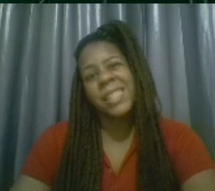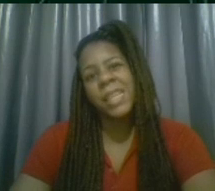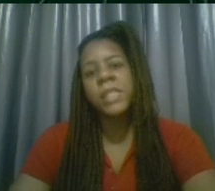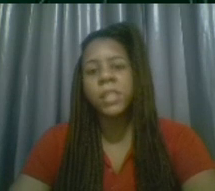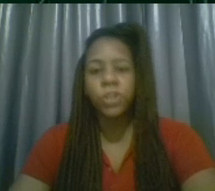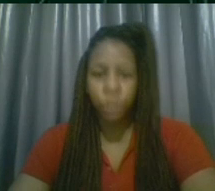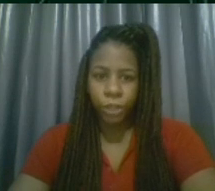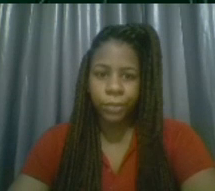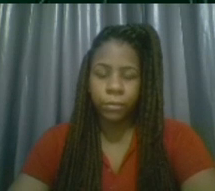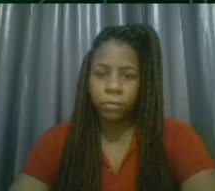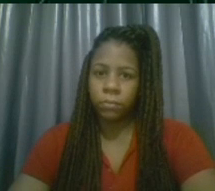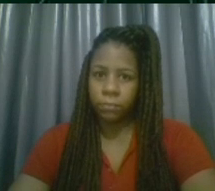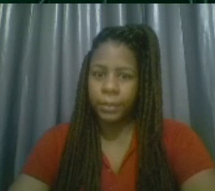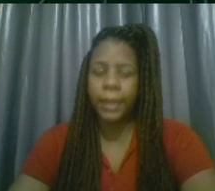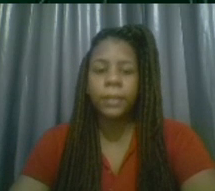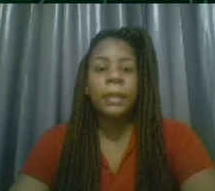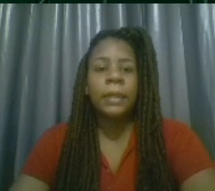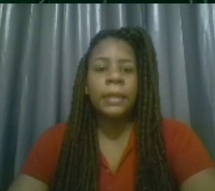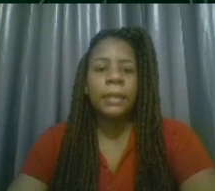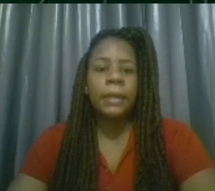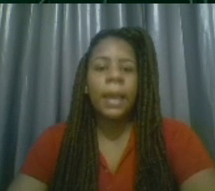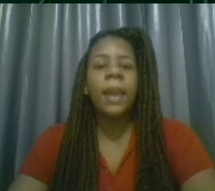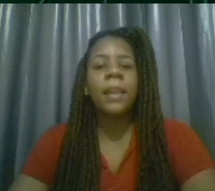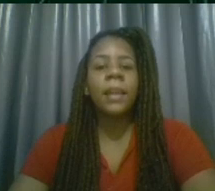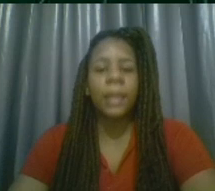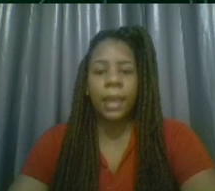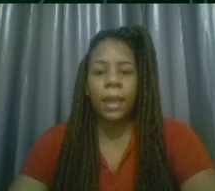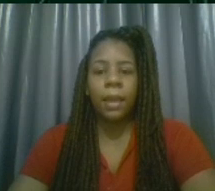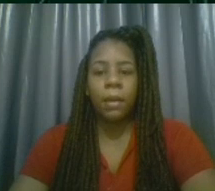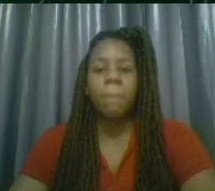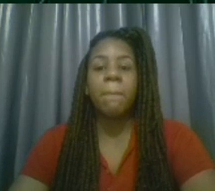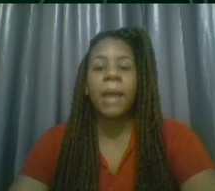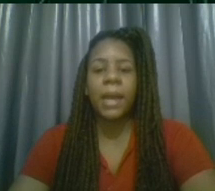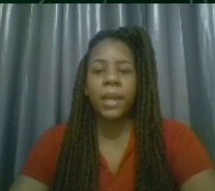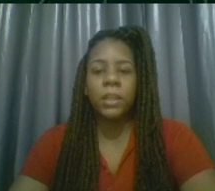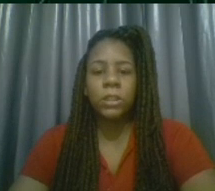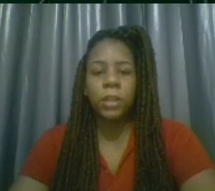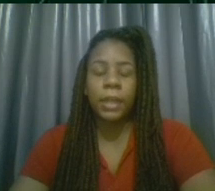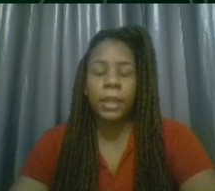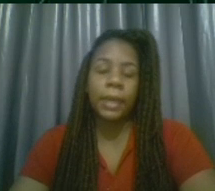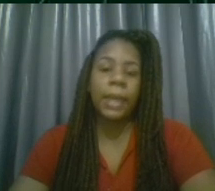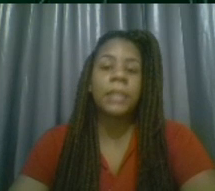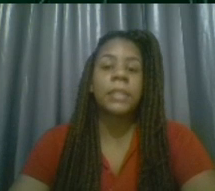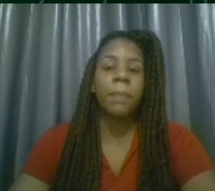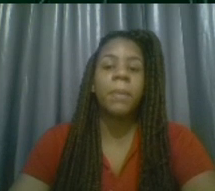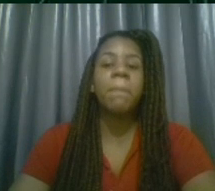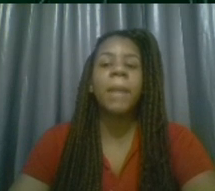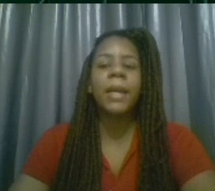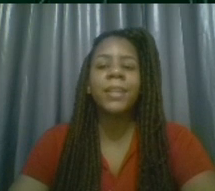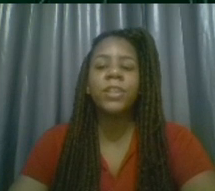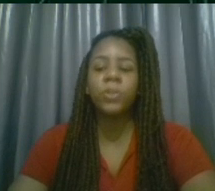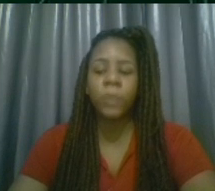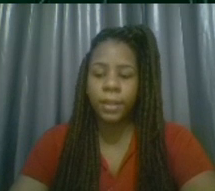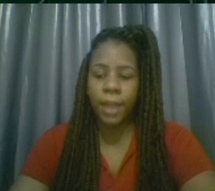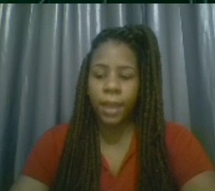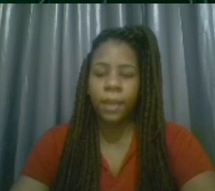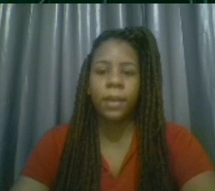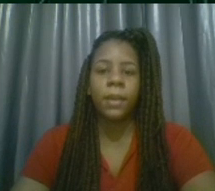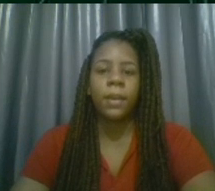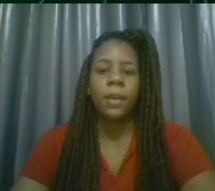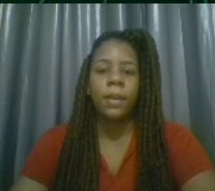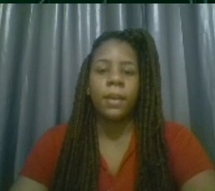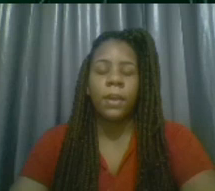ficaria sem sentido, né? Ela quer mais, ela quer sempre mais do que